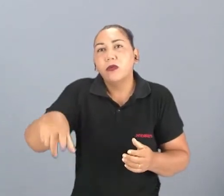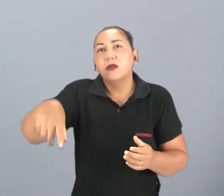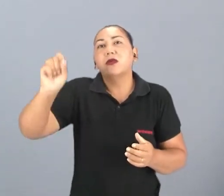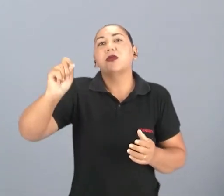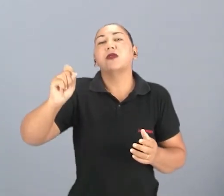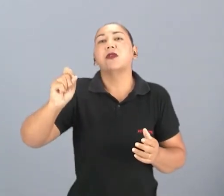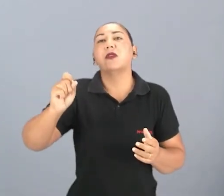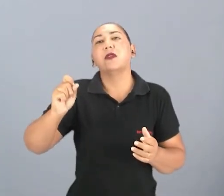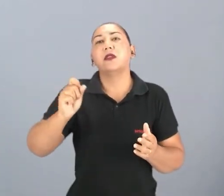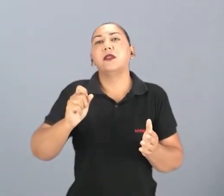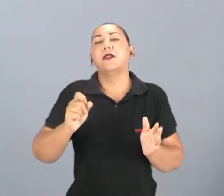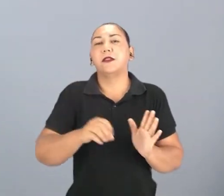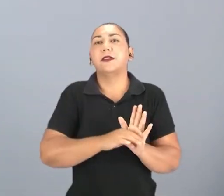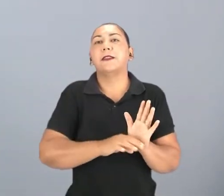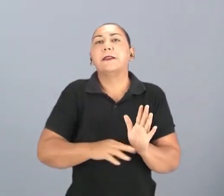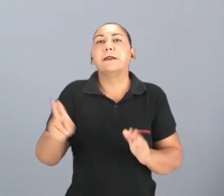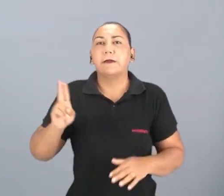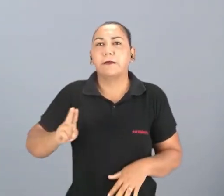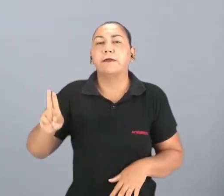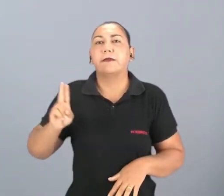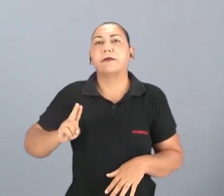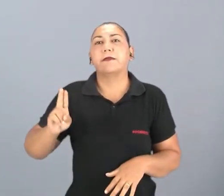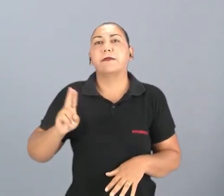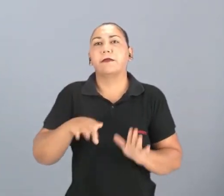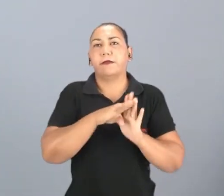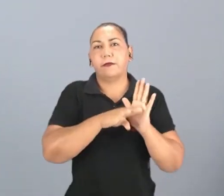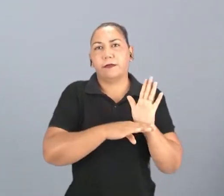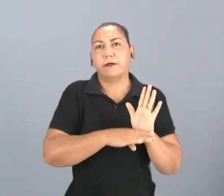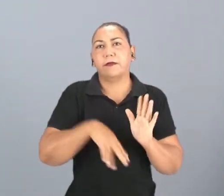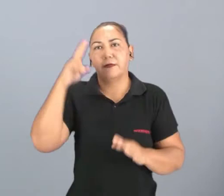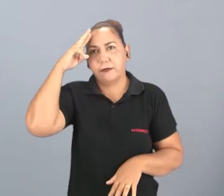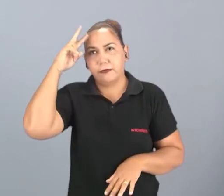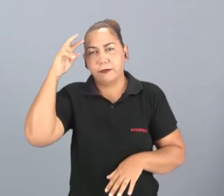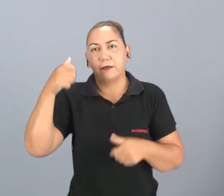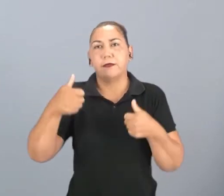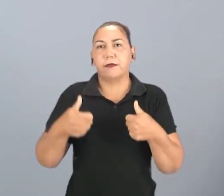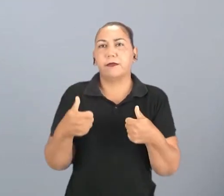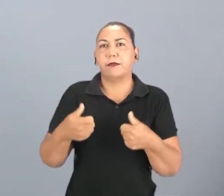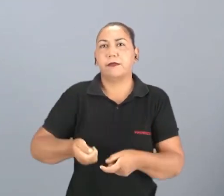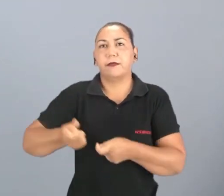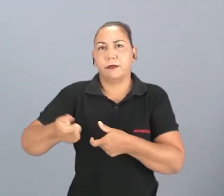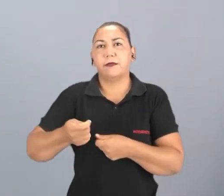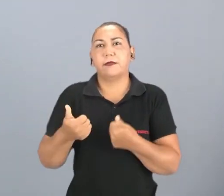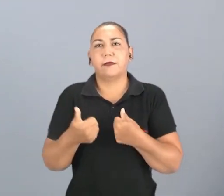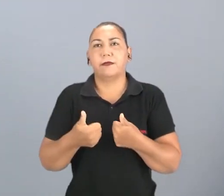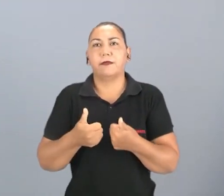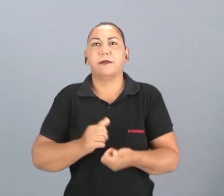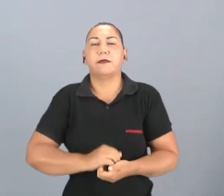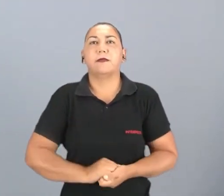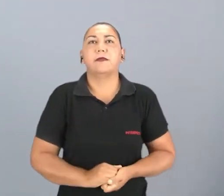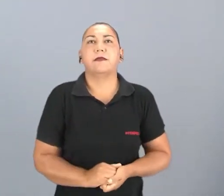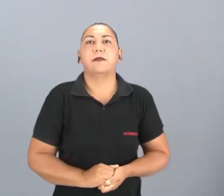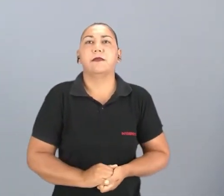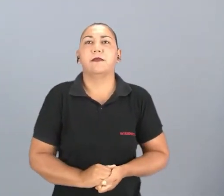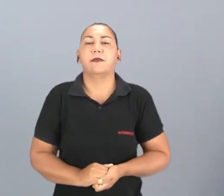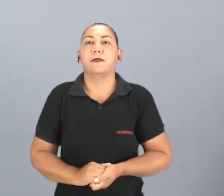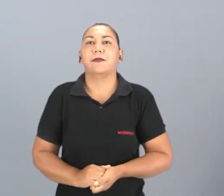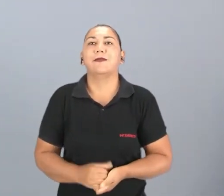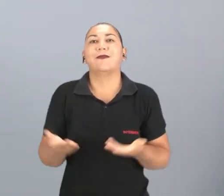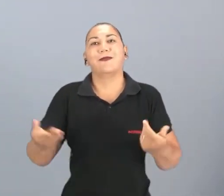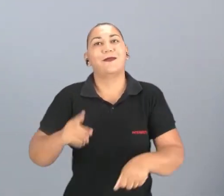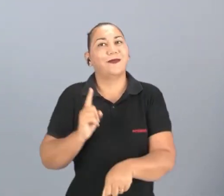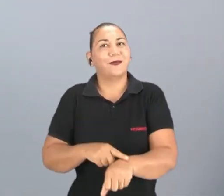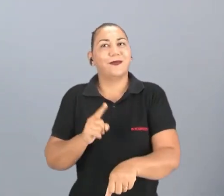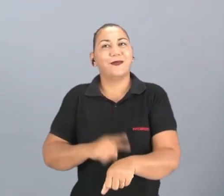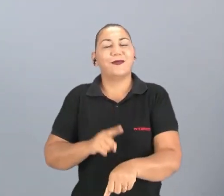usar, que eu vou lembrar da escrita e tudo isso, e aí eu coloco na tabela para que eu lembre sempre, ok? Então, fica a dica para vocês. Chegou a